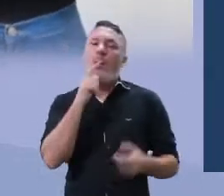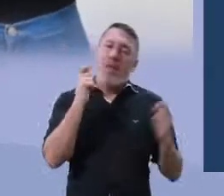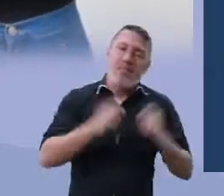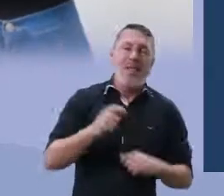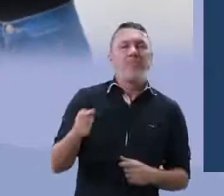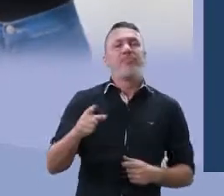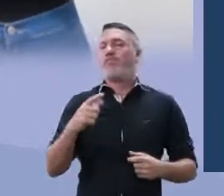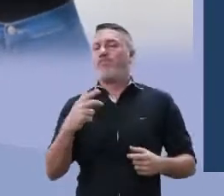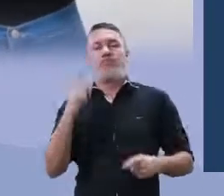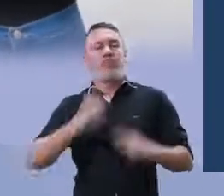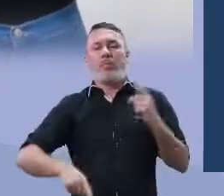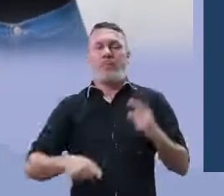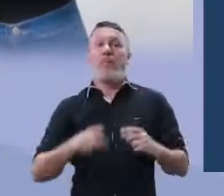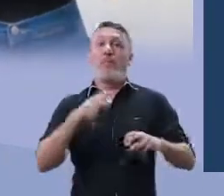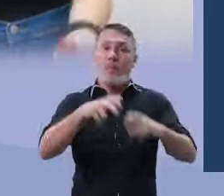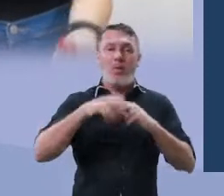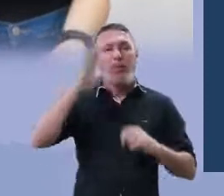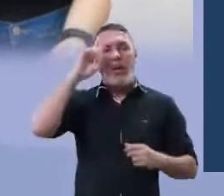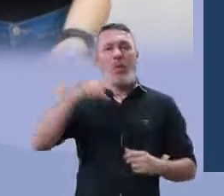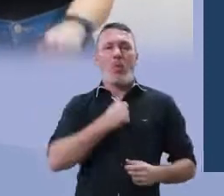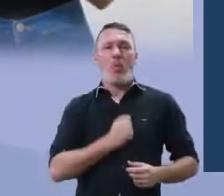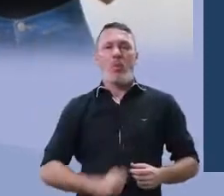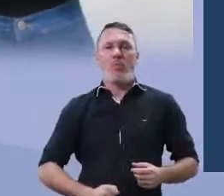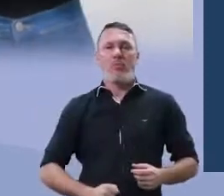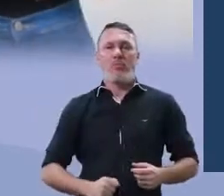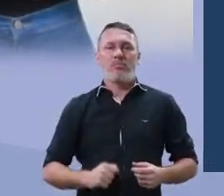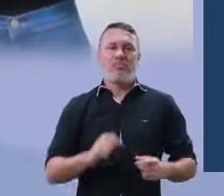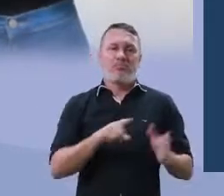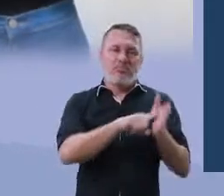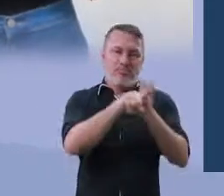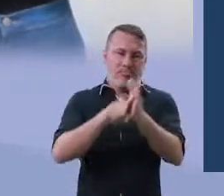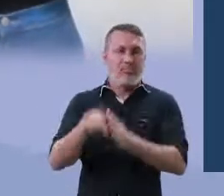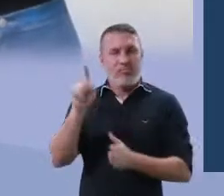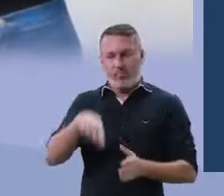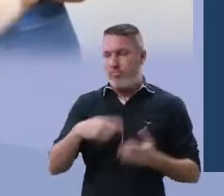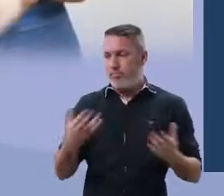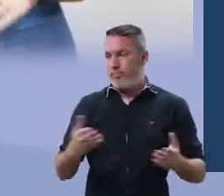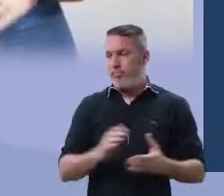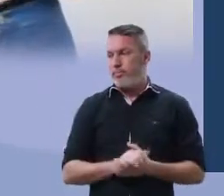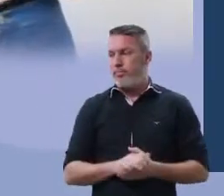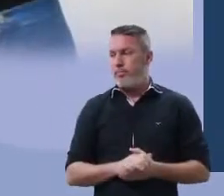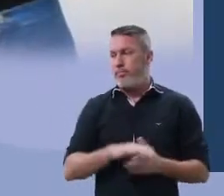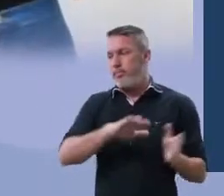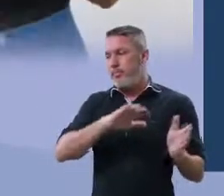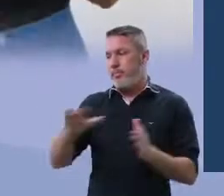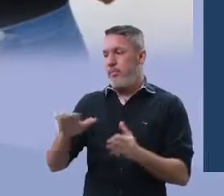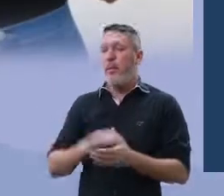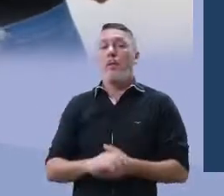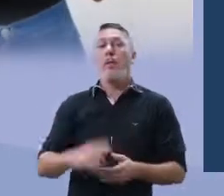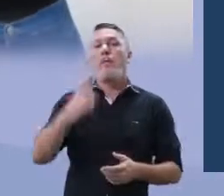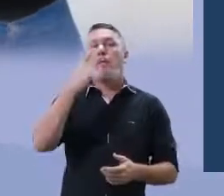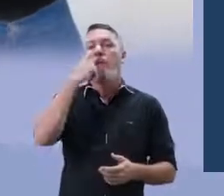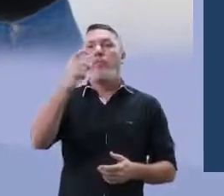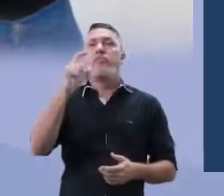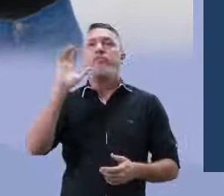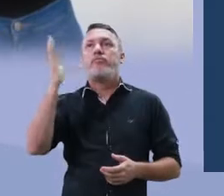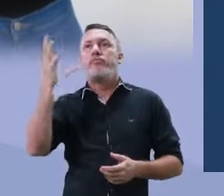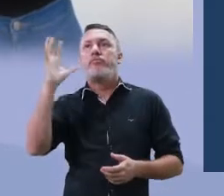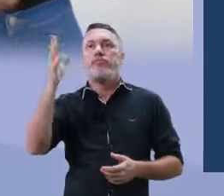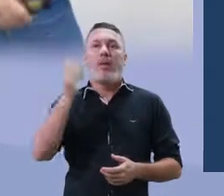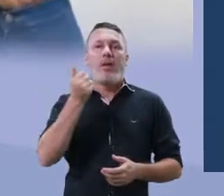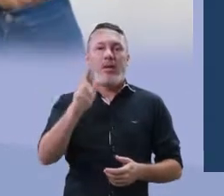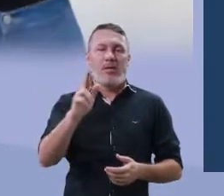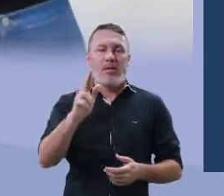boa, satisfatória ou imprópria, a partir da presença dessa Escherichia coli. Poluição